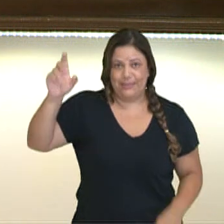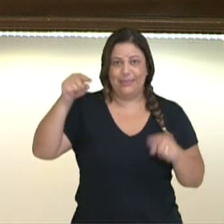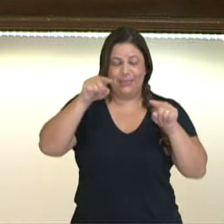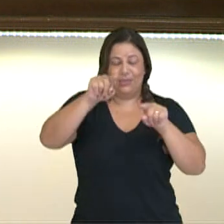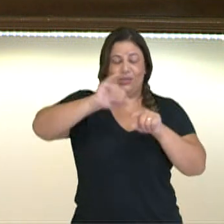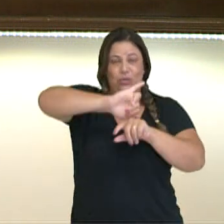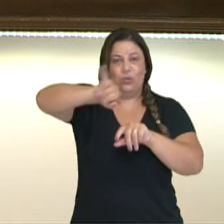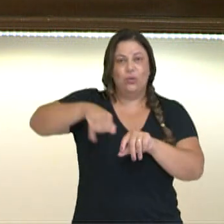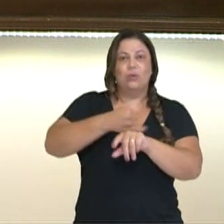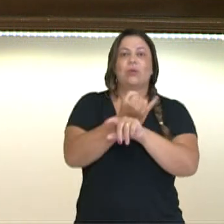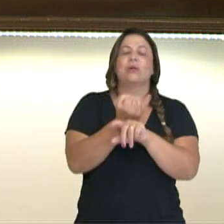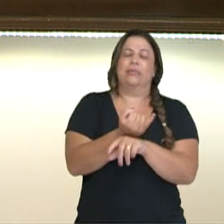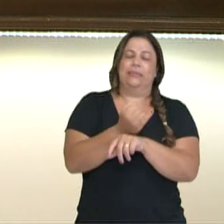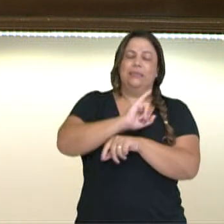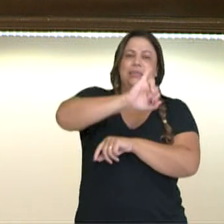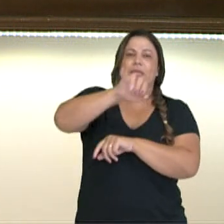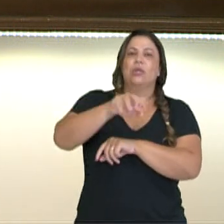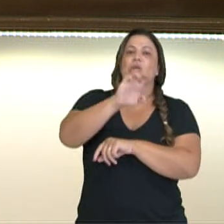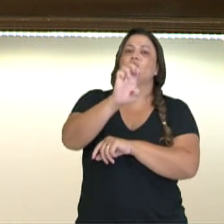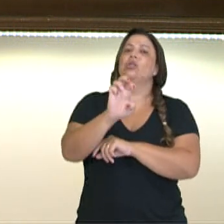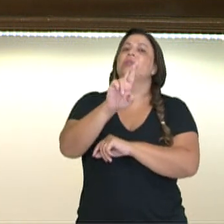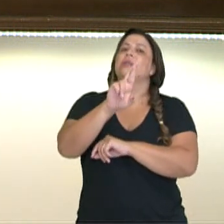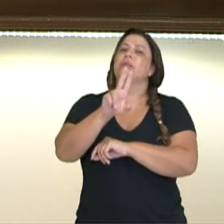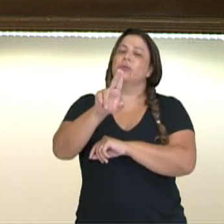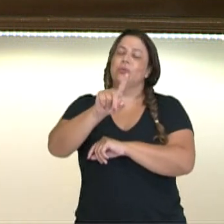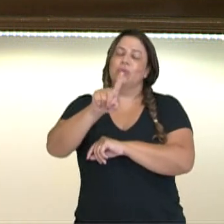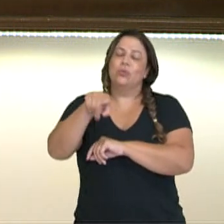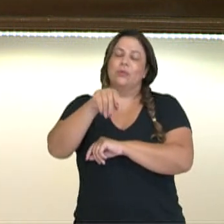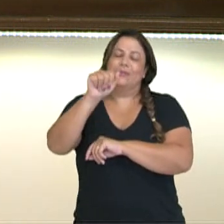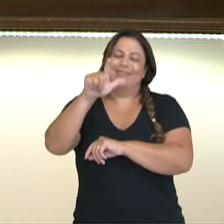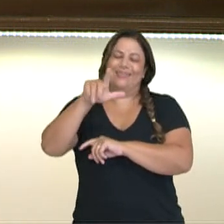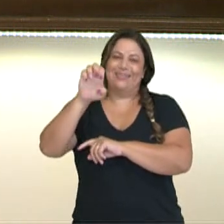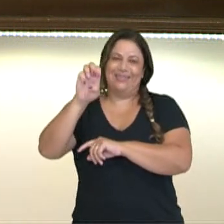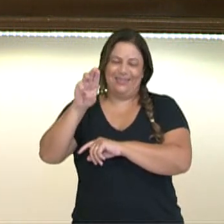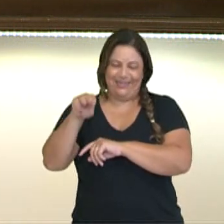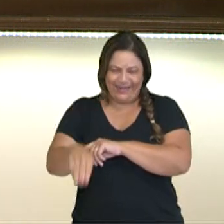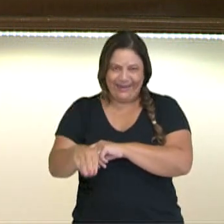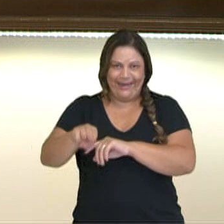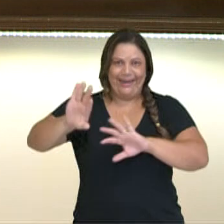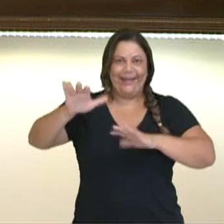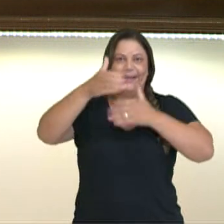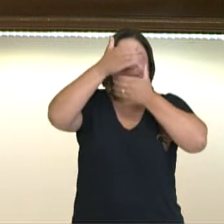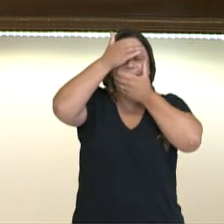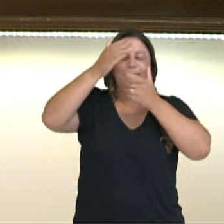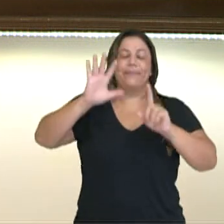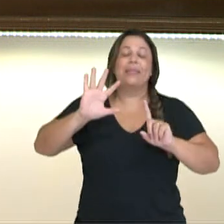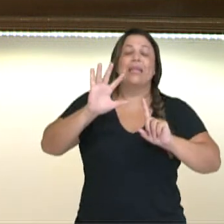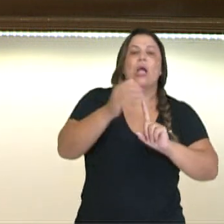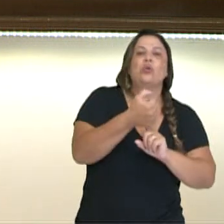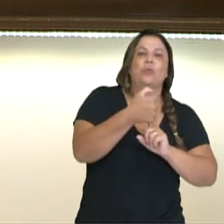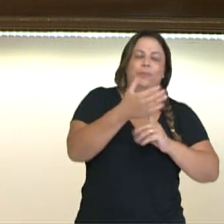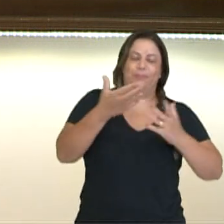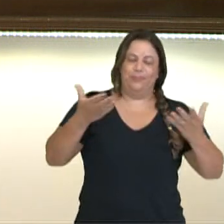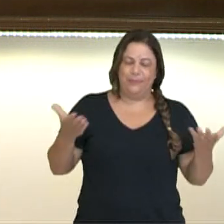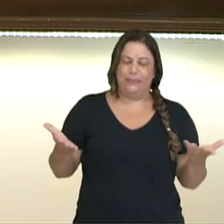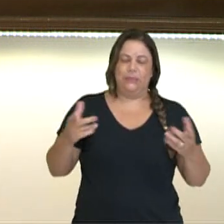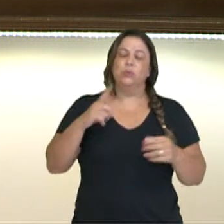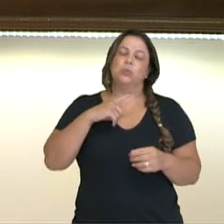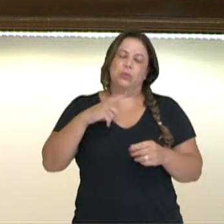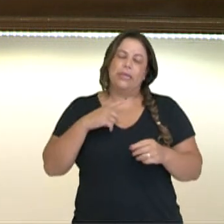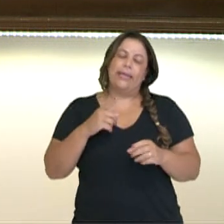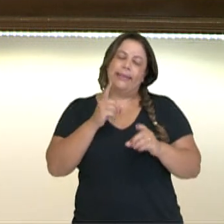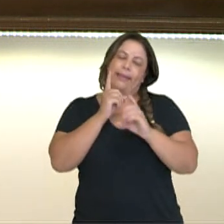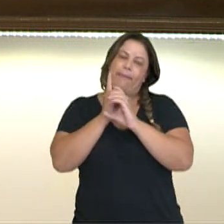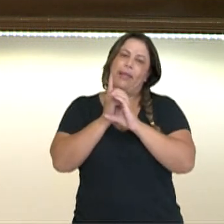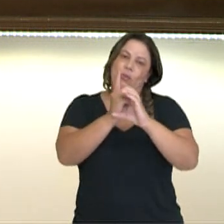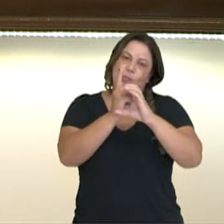Jerusalém. Lá estava sob o domínio de muçulmanos, uma outra religião que tem um pouquinho também do cristianismo.